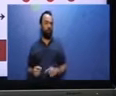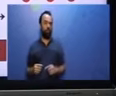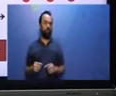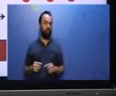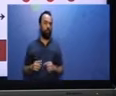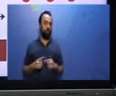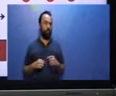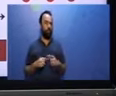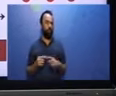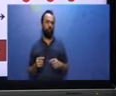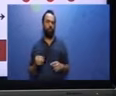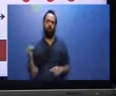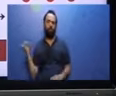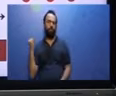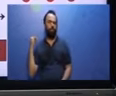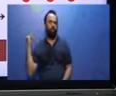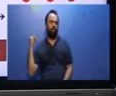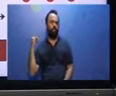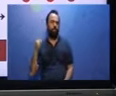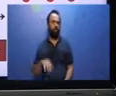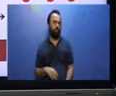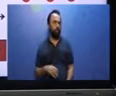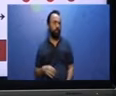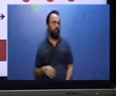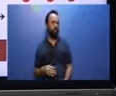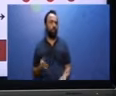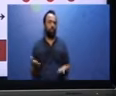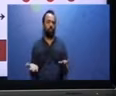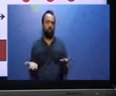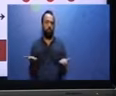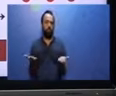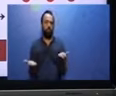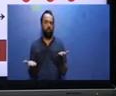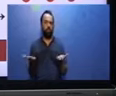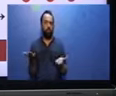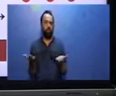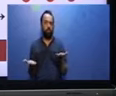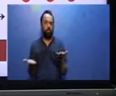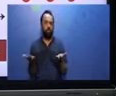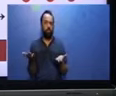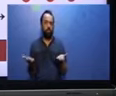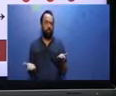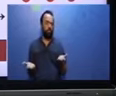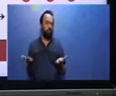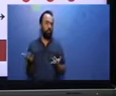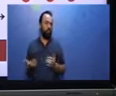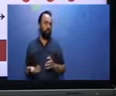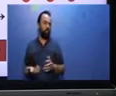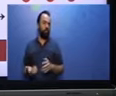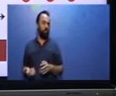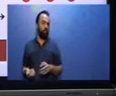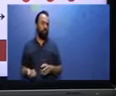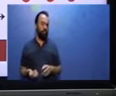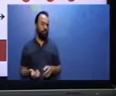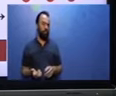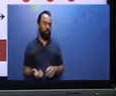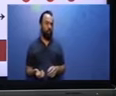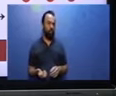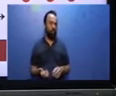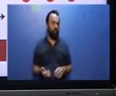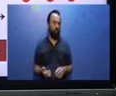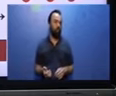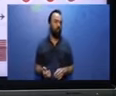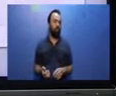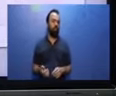lavoice era usava né para fazer esses experimentos era a balança então era assim né que ele utilizava é o